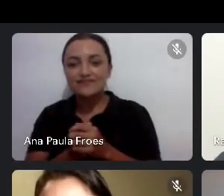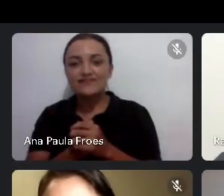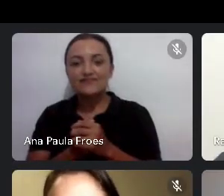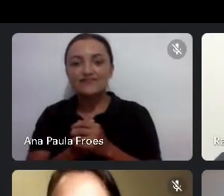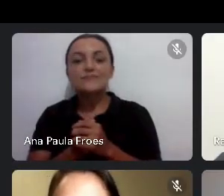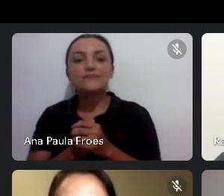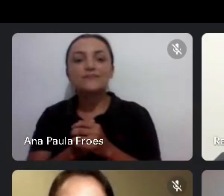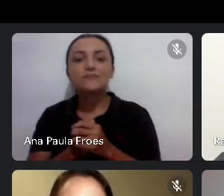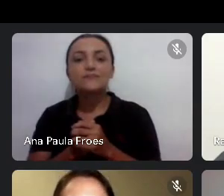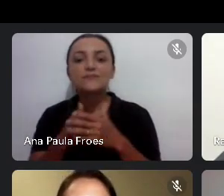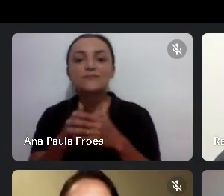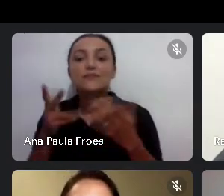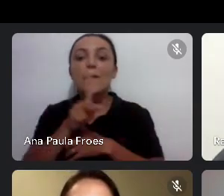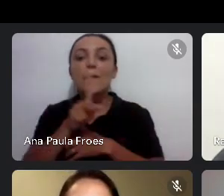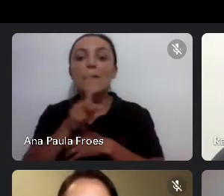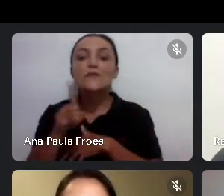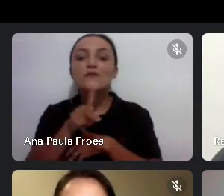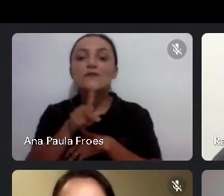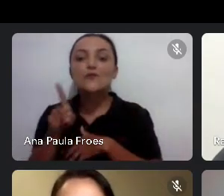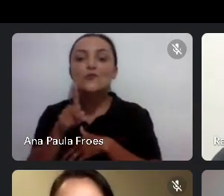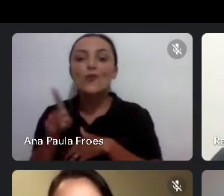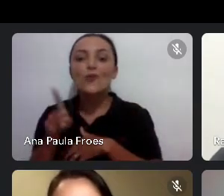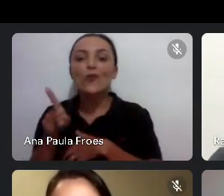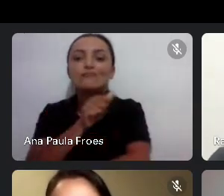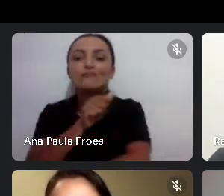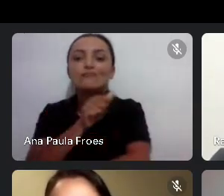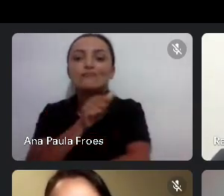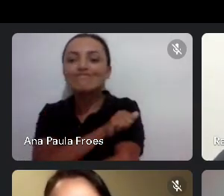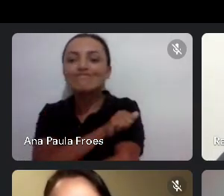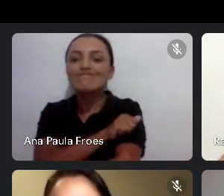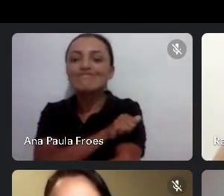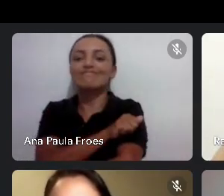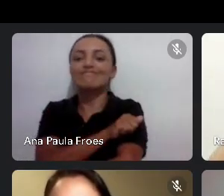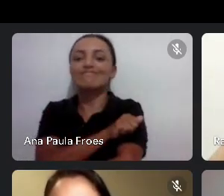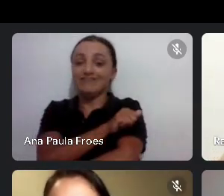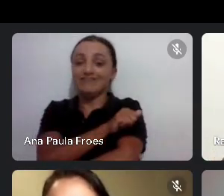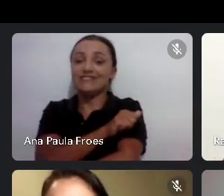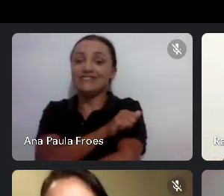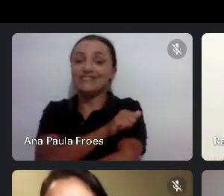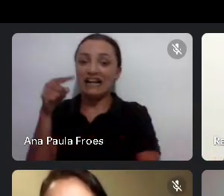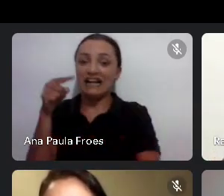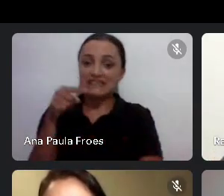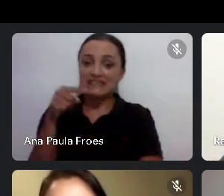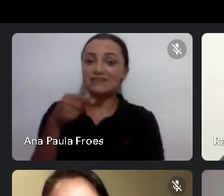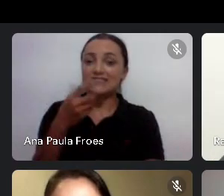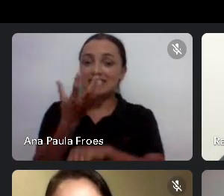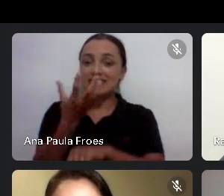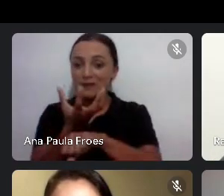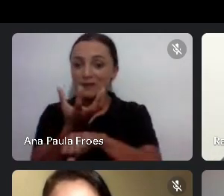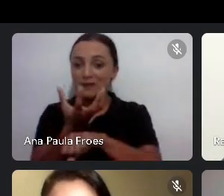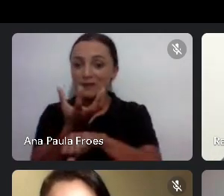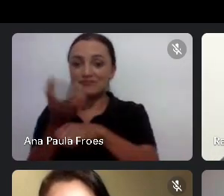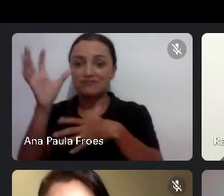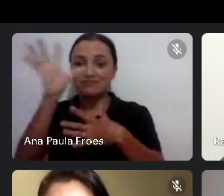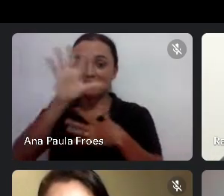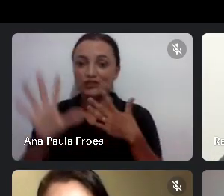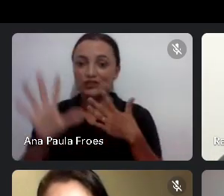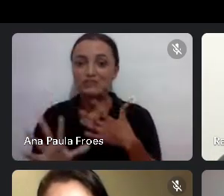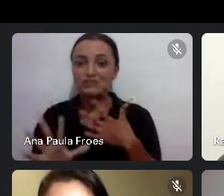Professora Flaviane, aqui tem muitos alunos da disciplina de Libras. A professora Joner aqui.